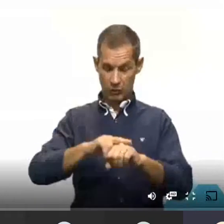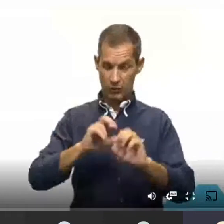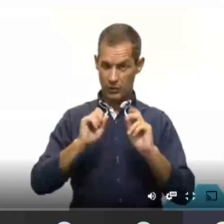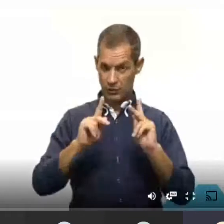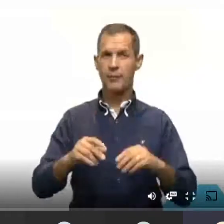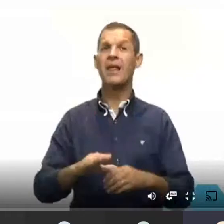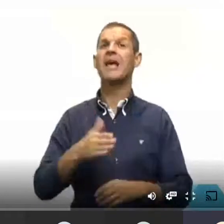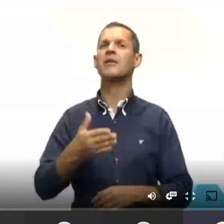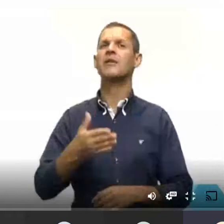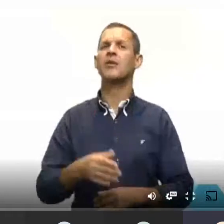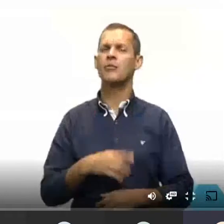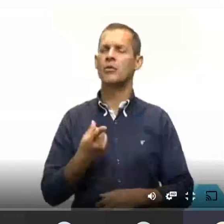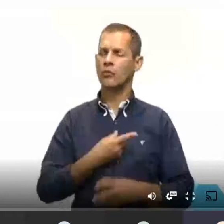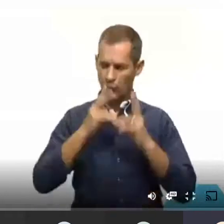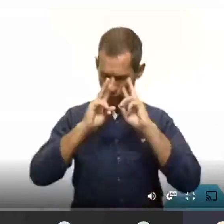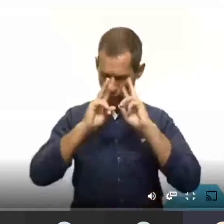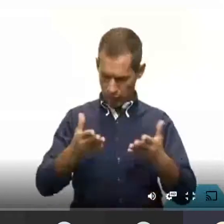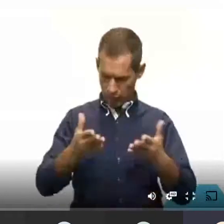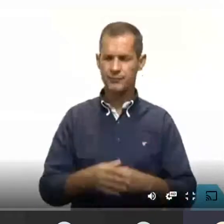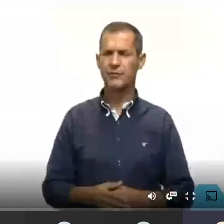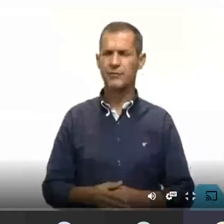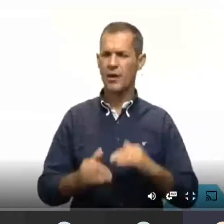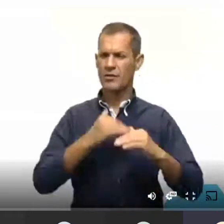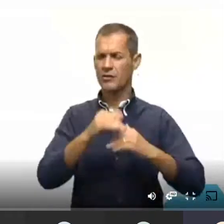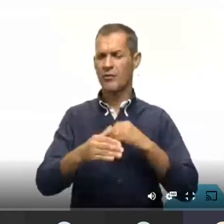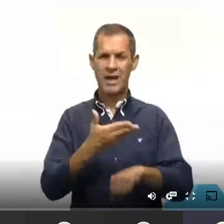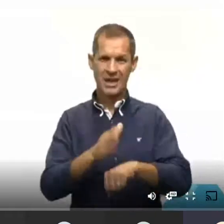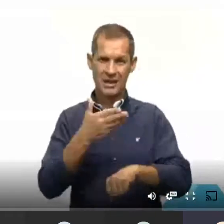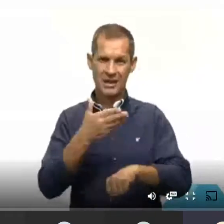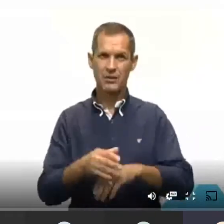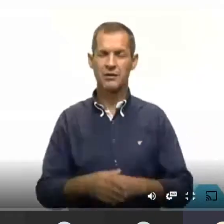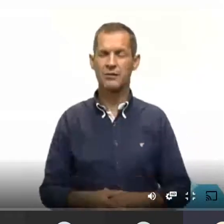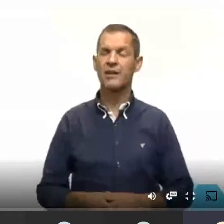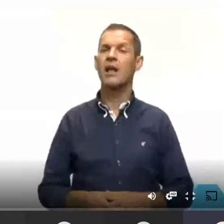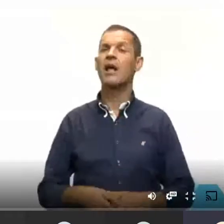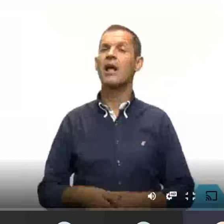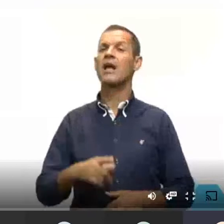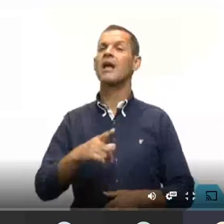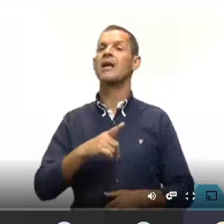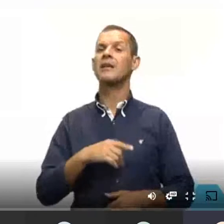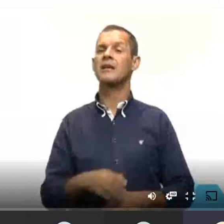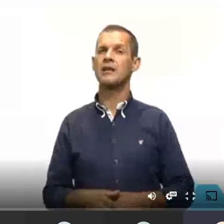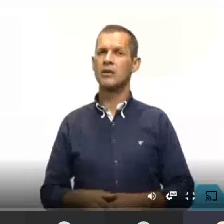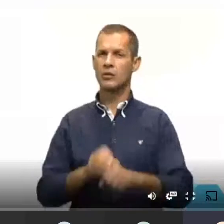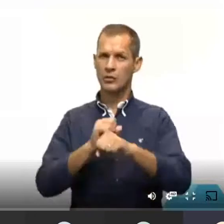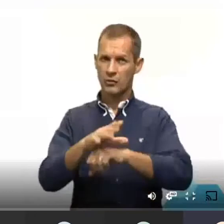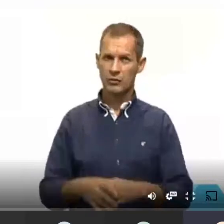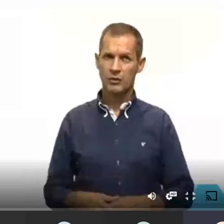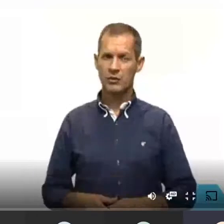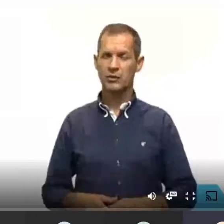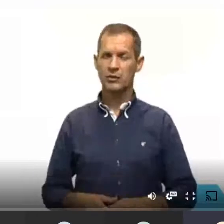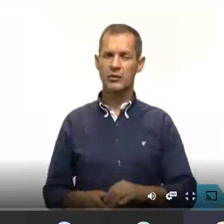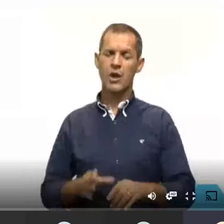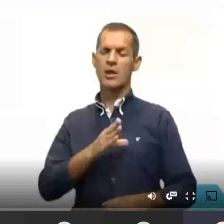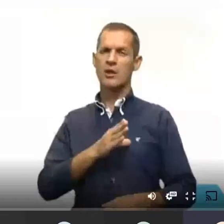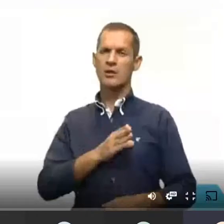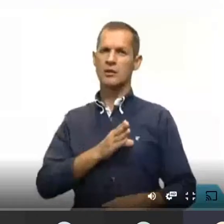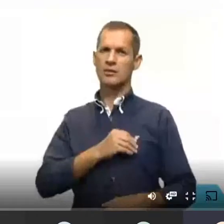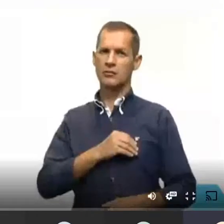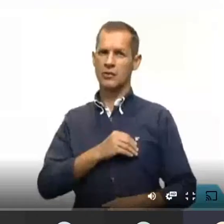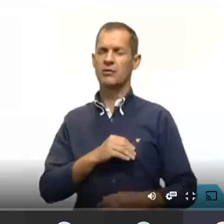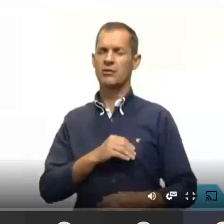ok? Então, vamos lá desenvolver nossa prática e carregar a nossa lâmina de infarto